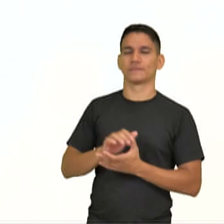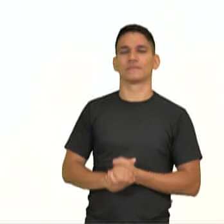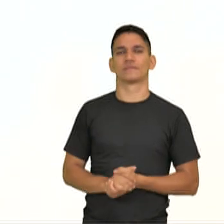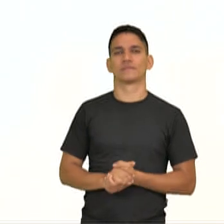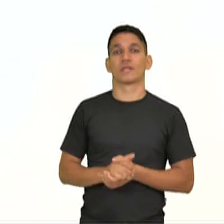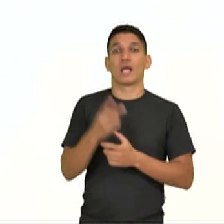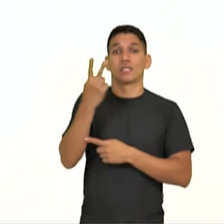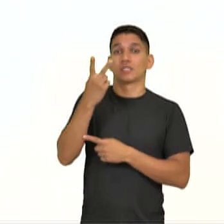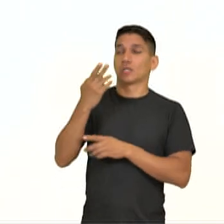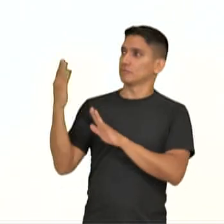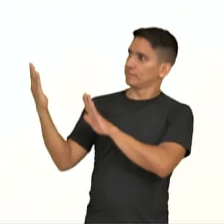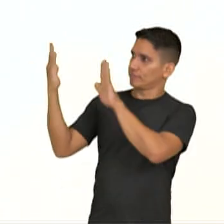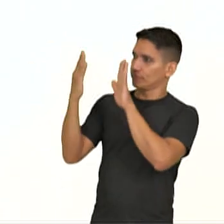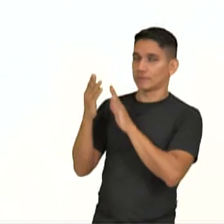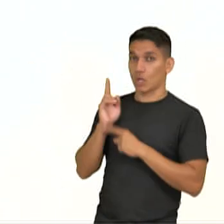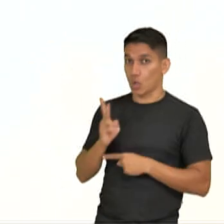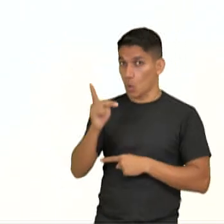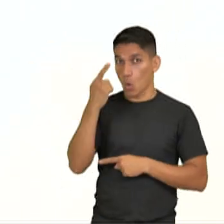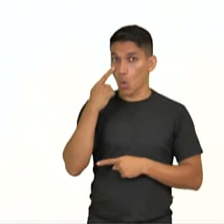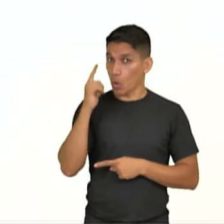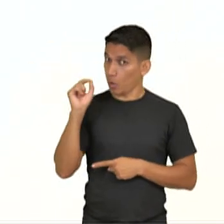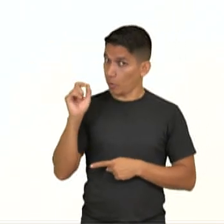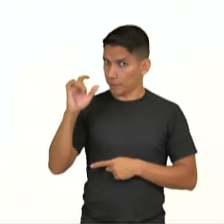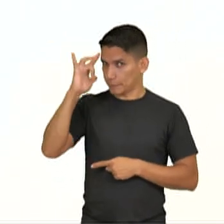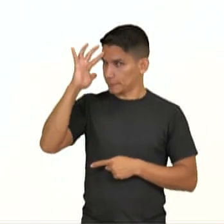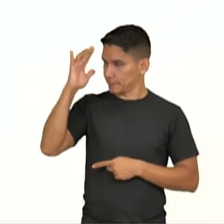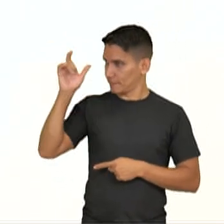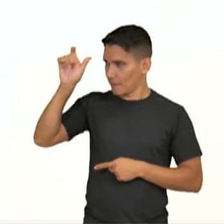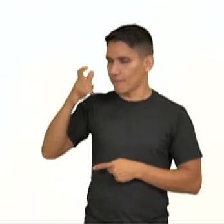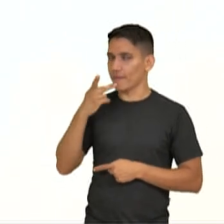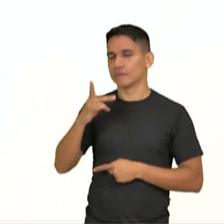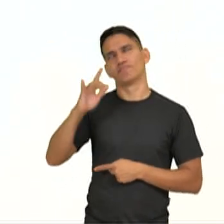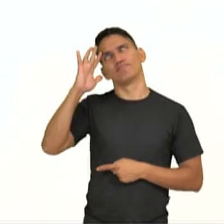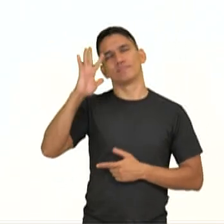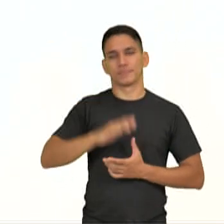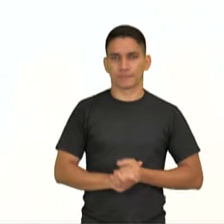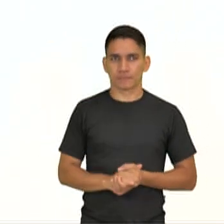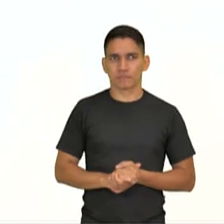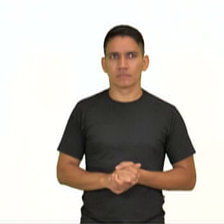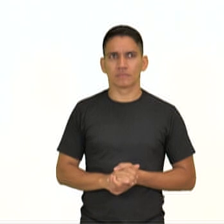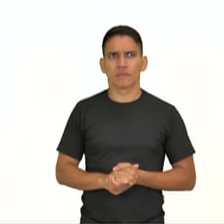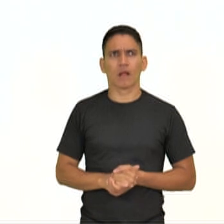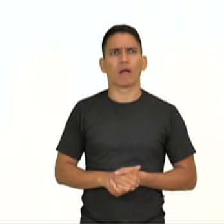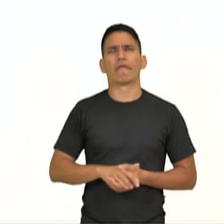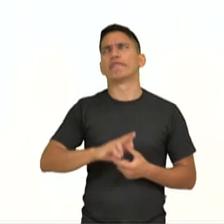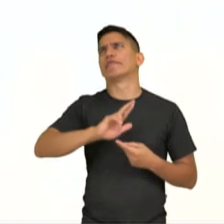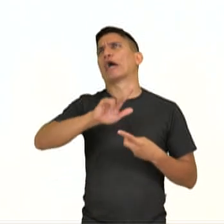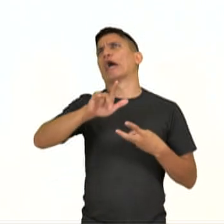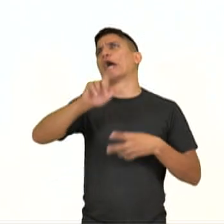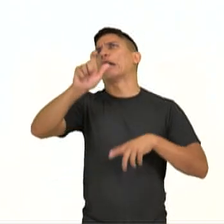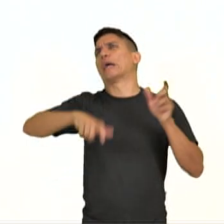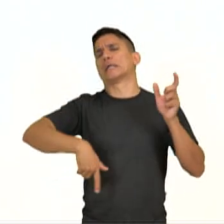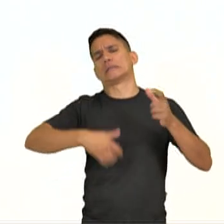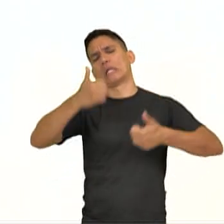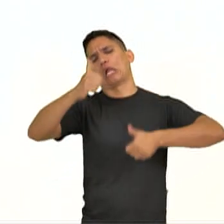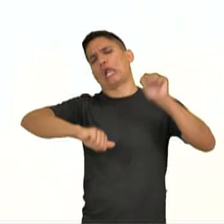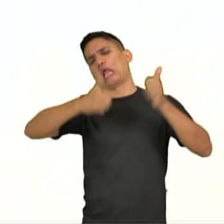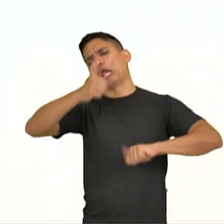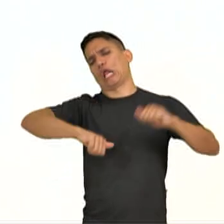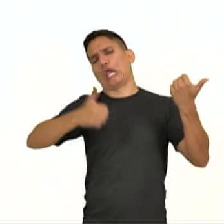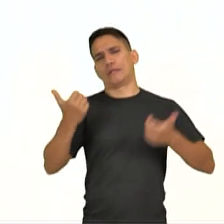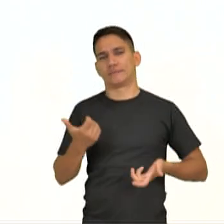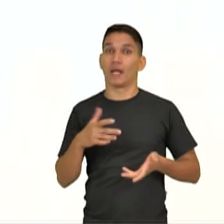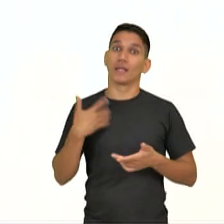quadrinho, então, ela continua, né, a reflexão, a personagem aqui, com milhões de juízes. Então, no primeiro, a internet é